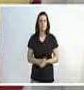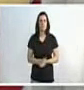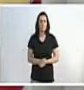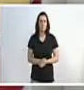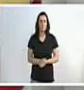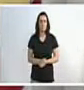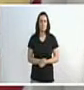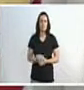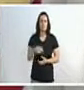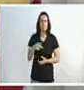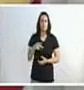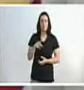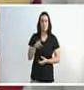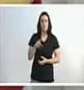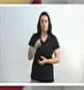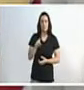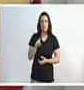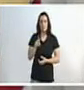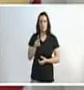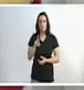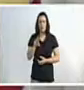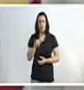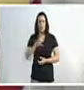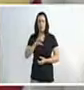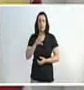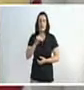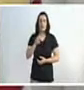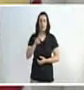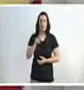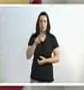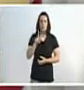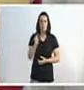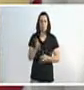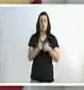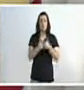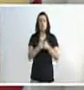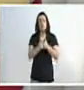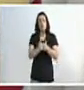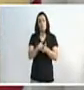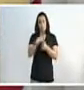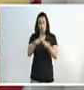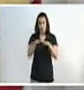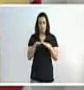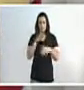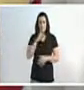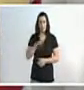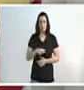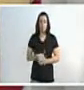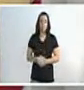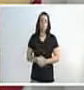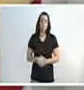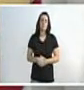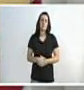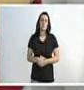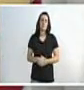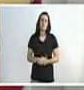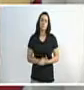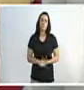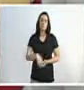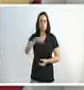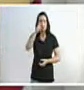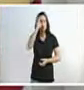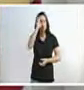Pedrinho aqui, do Jorge, quem acompanha a sessão aqui nessa tarde, desse ano legislativo que se encerra. Eu